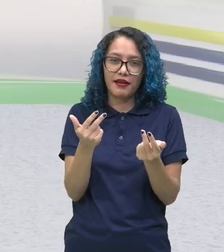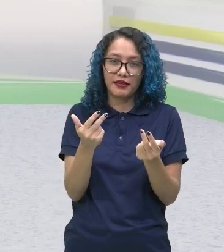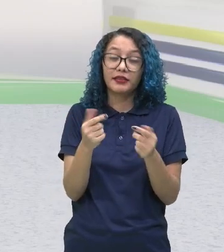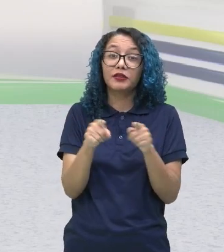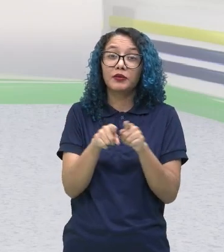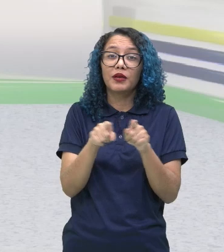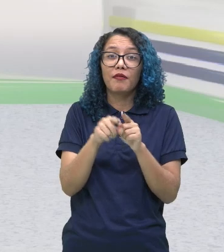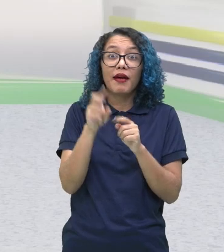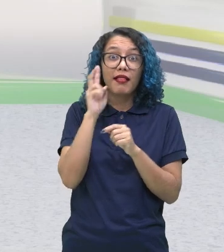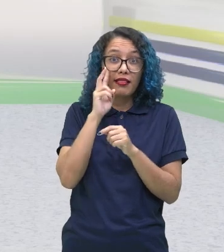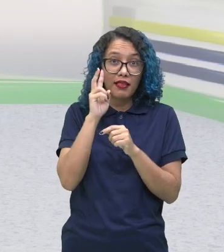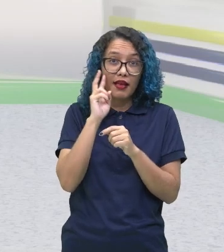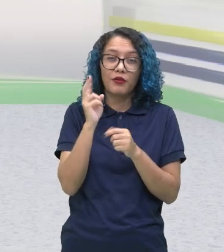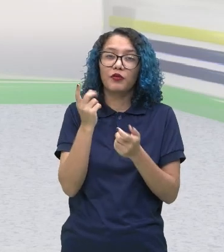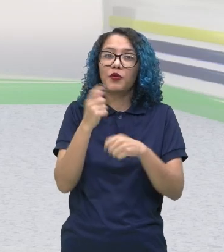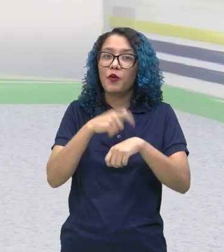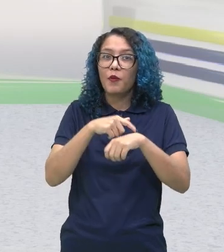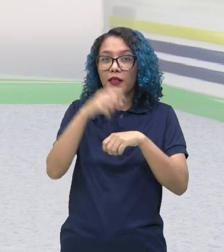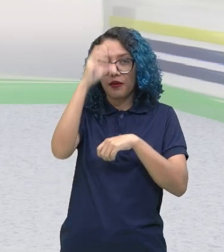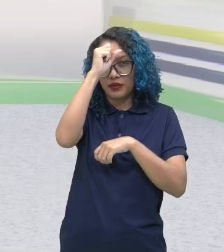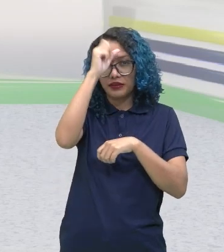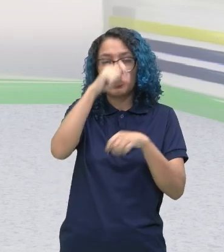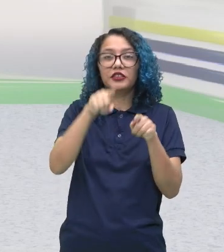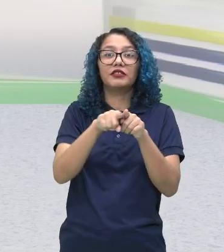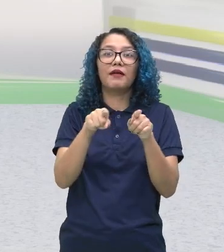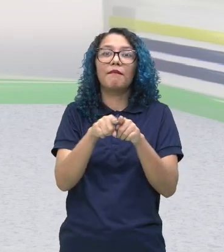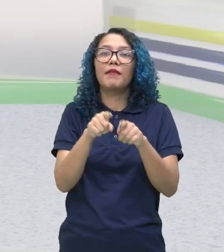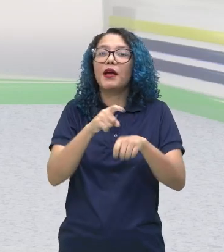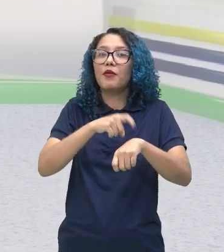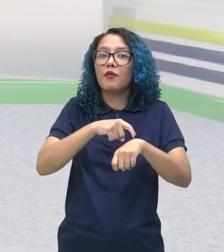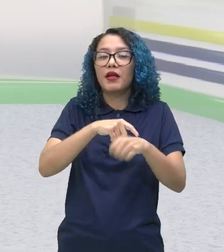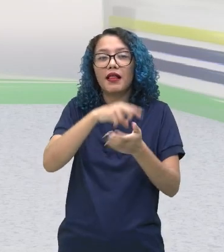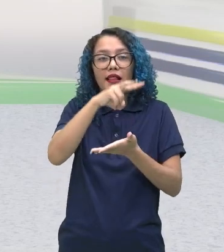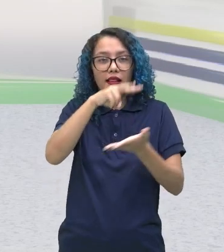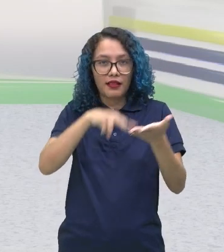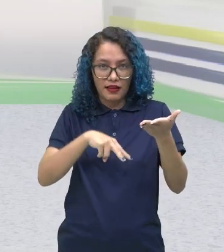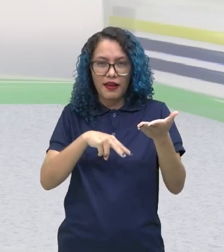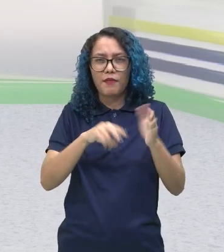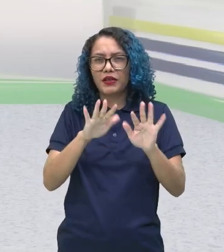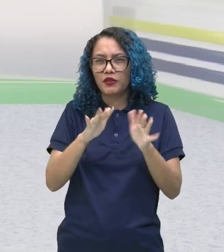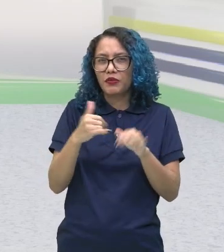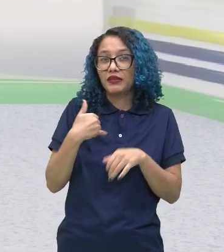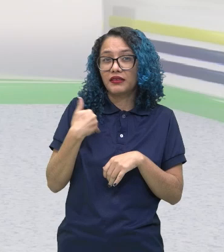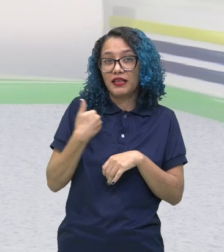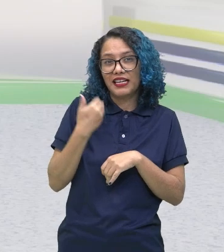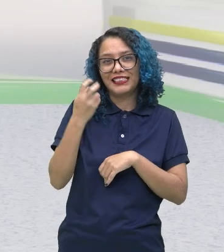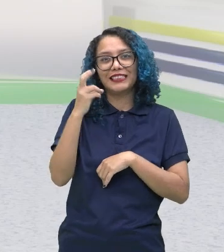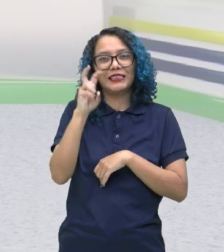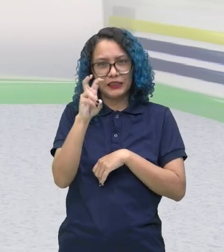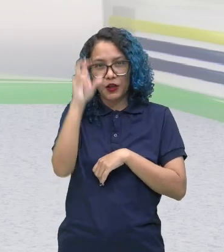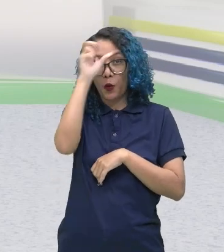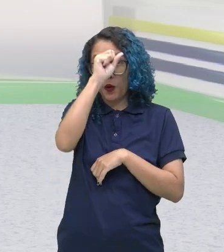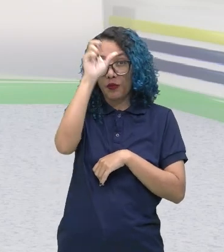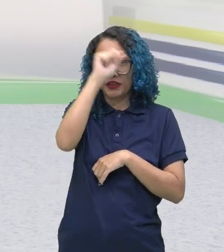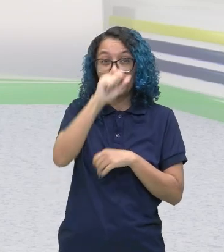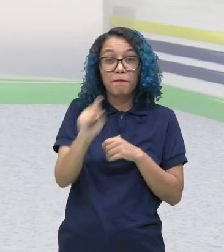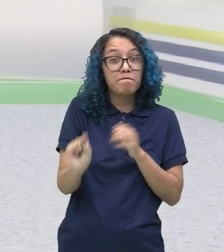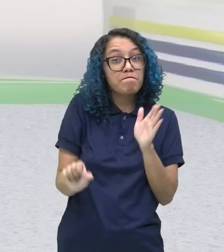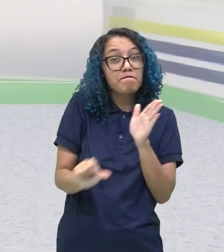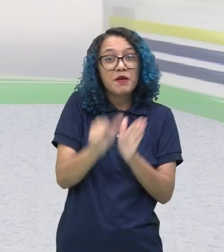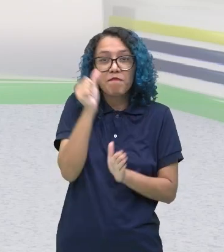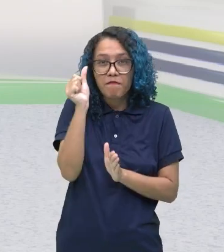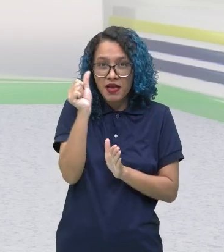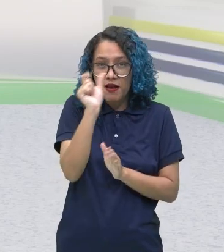meu percurso de aprendizagem quando eu aprendi a ler. Eu aprendi a ler ali por volta dos 5 anos, e a primeira palavra que eu aprendi foi o